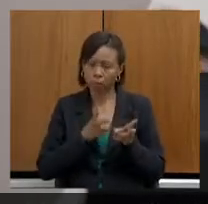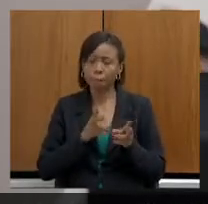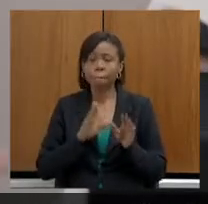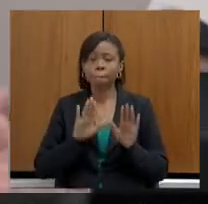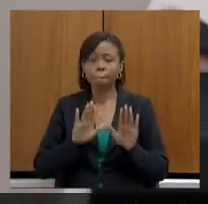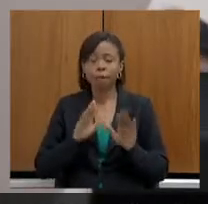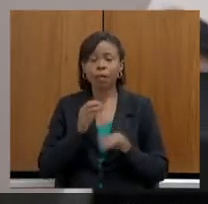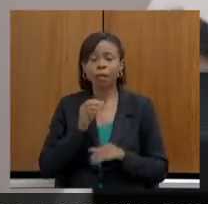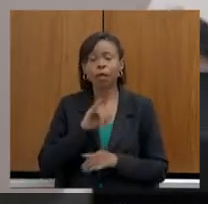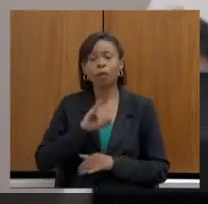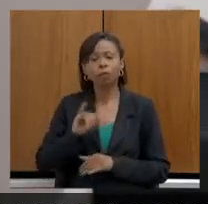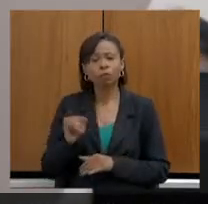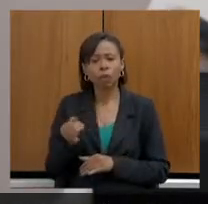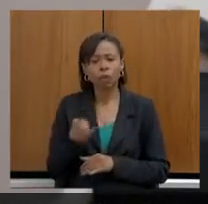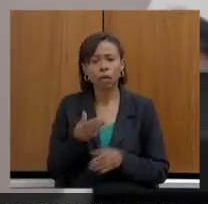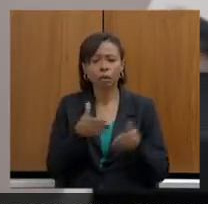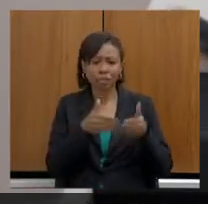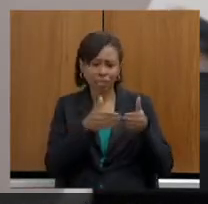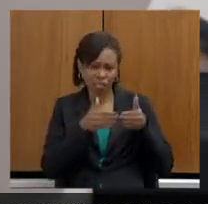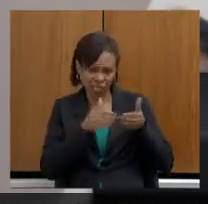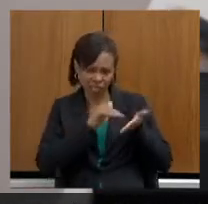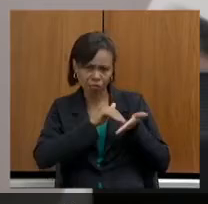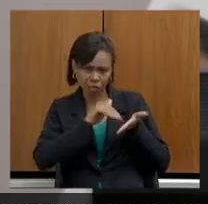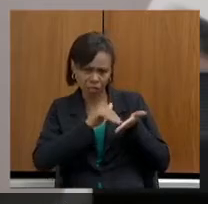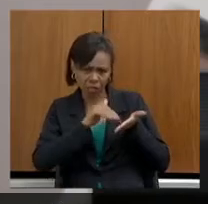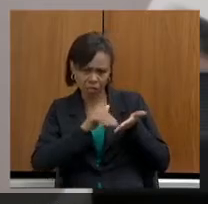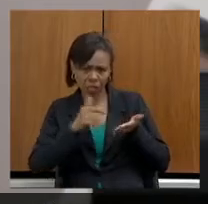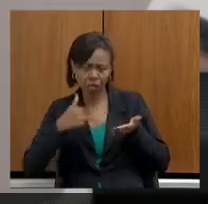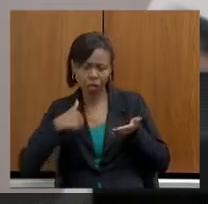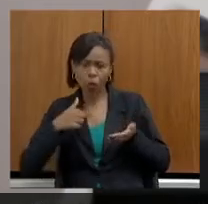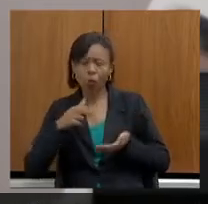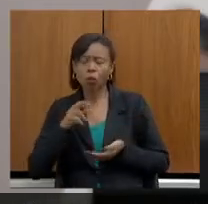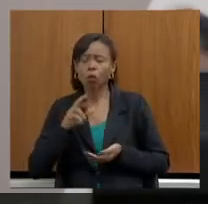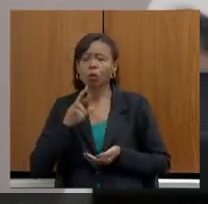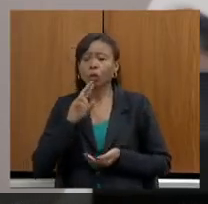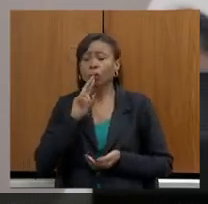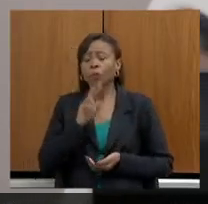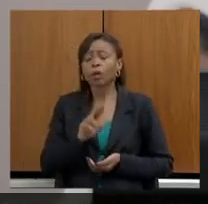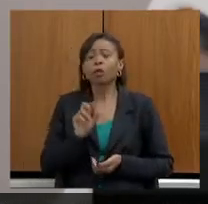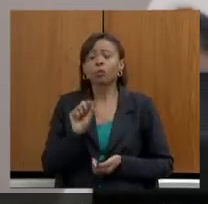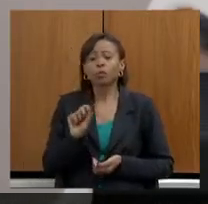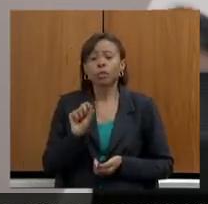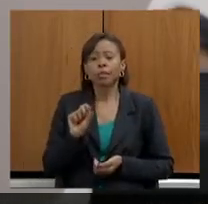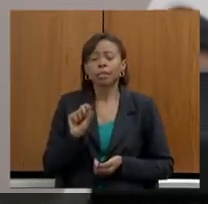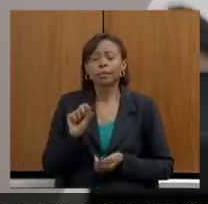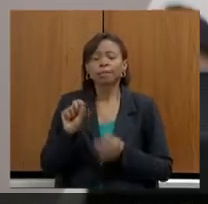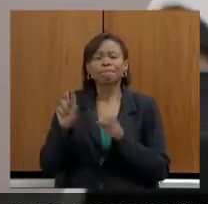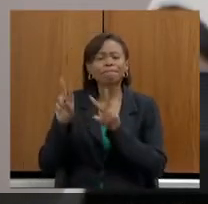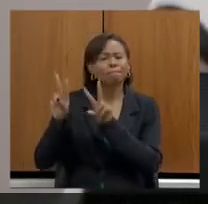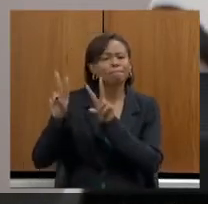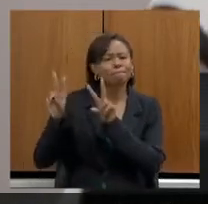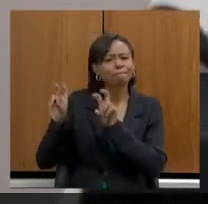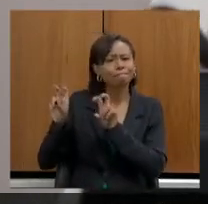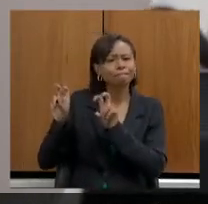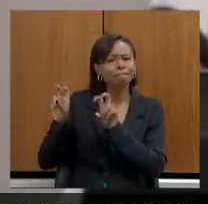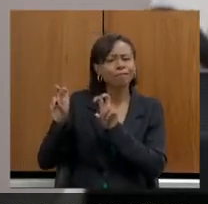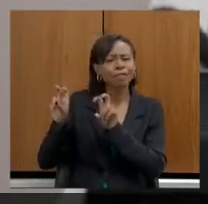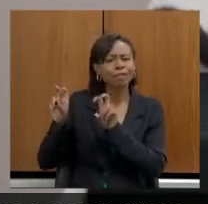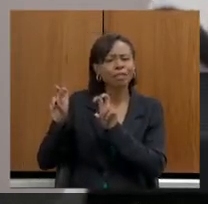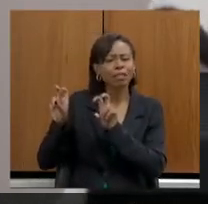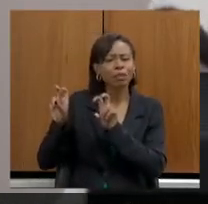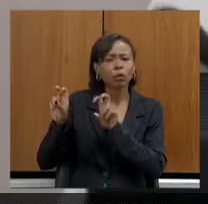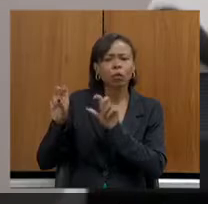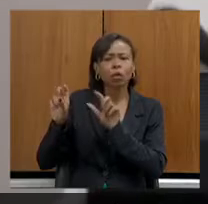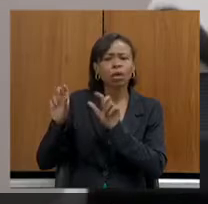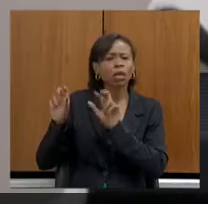que aproveitar pedir licença a secretária a ética é só para tratar de um assunto é que não